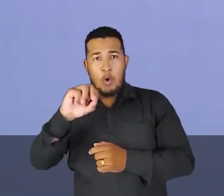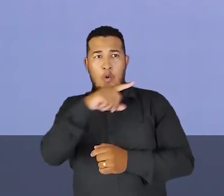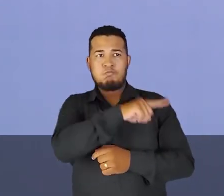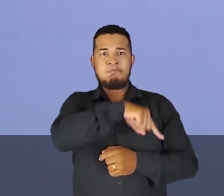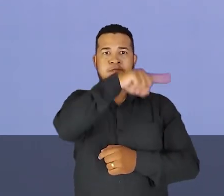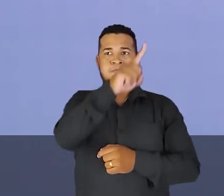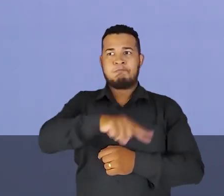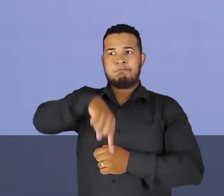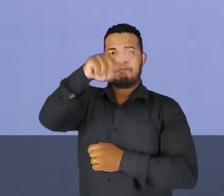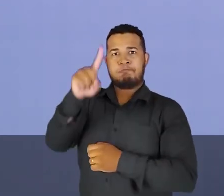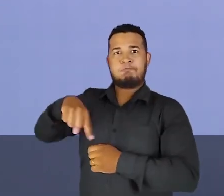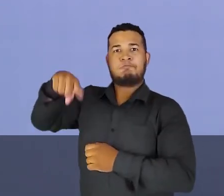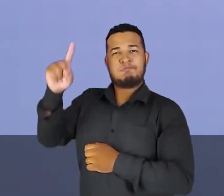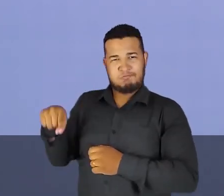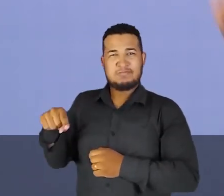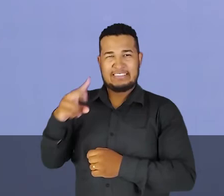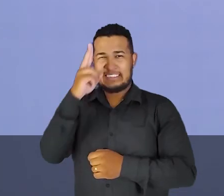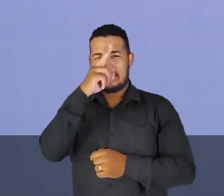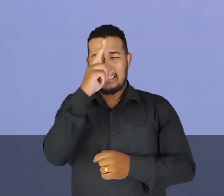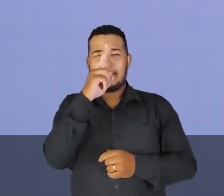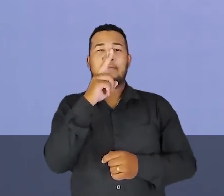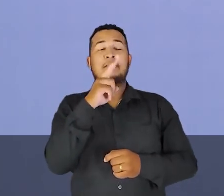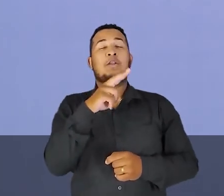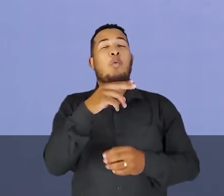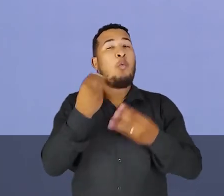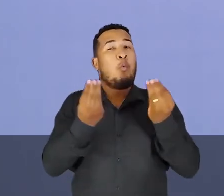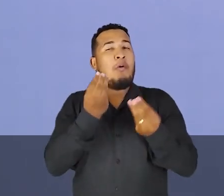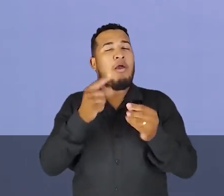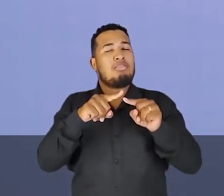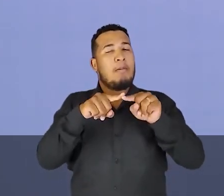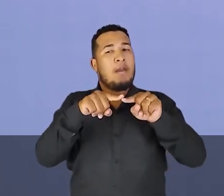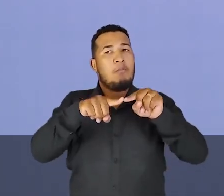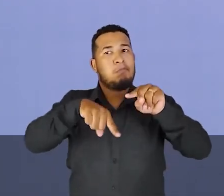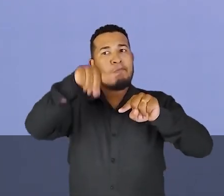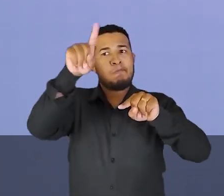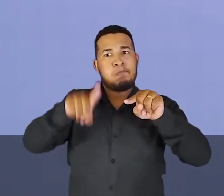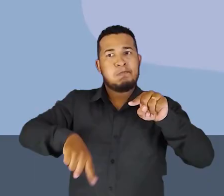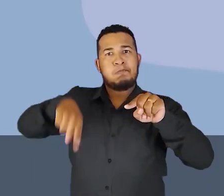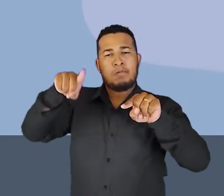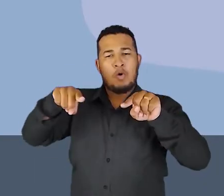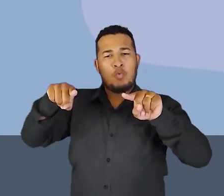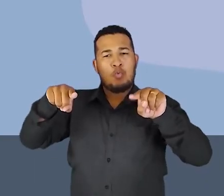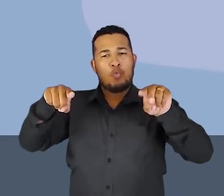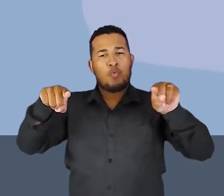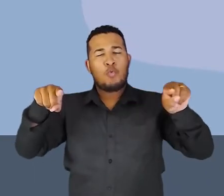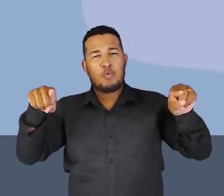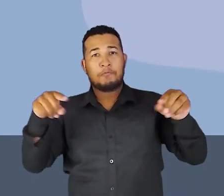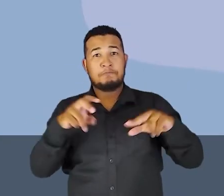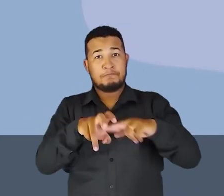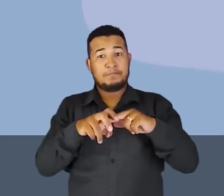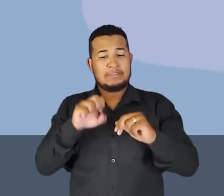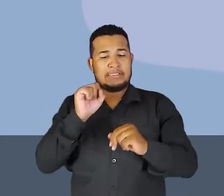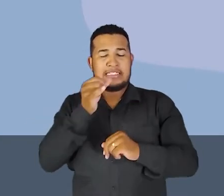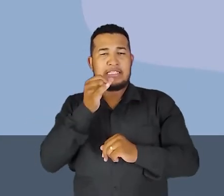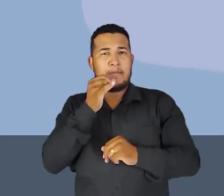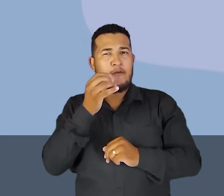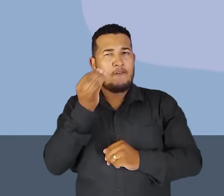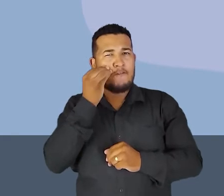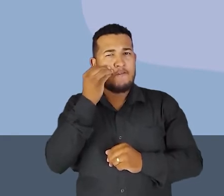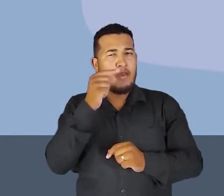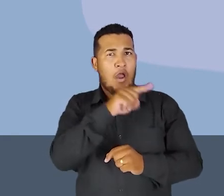das ondas, de 20 Hz até 20.000 Hz. O grave e o agudo. Então, quando você ouvir